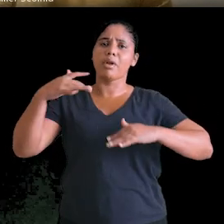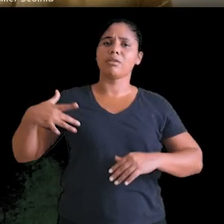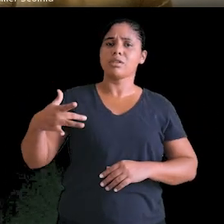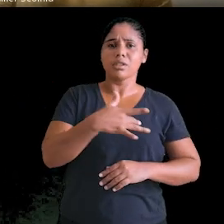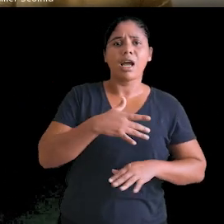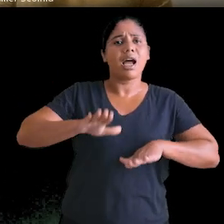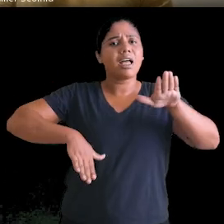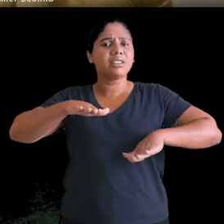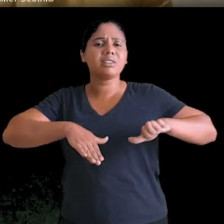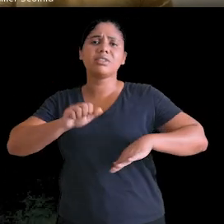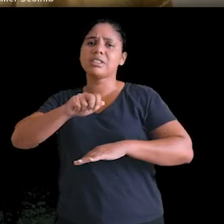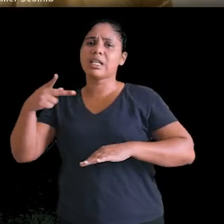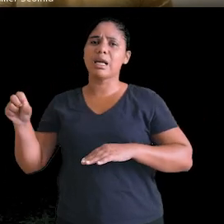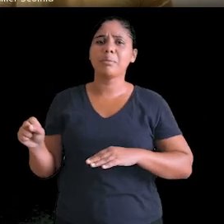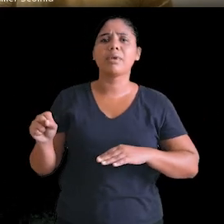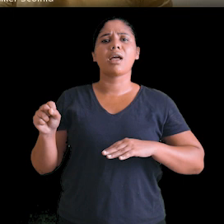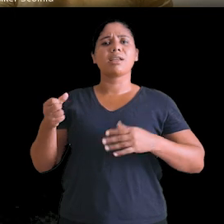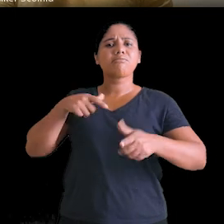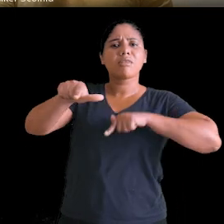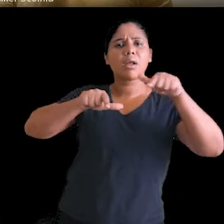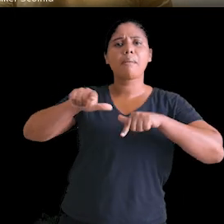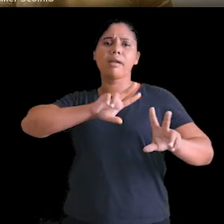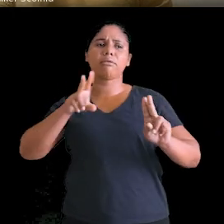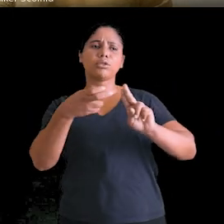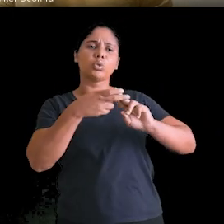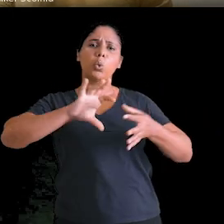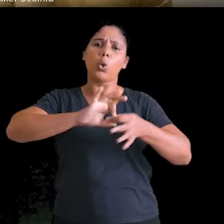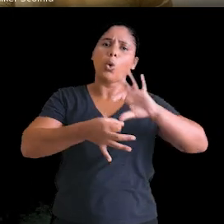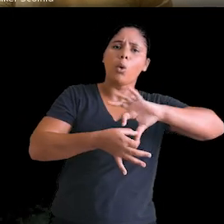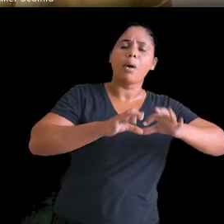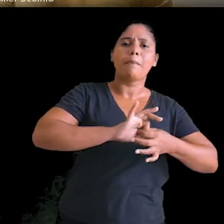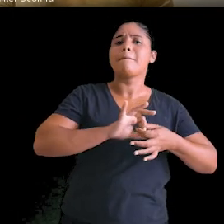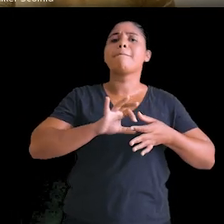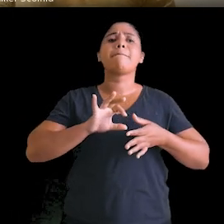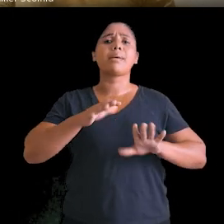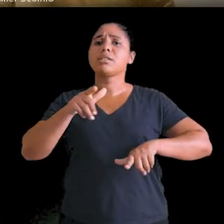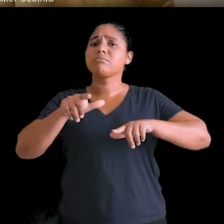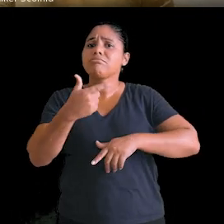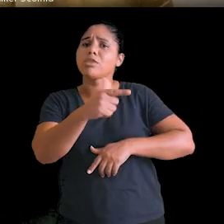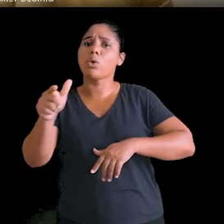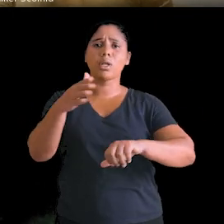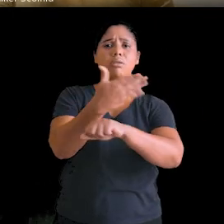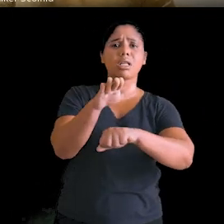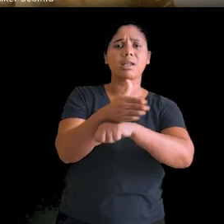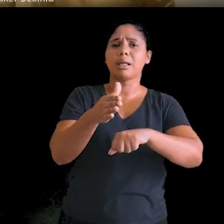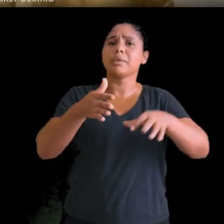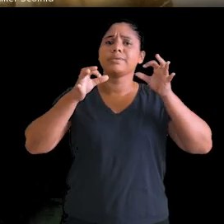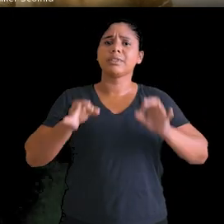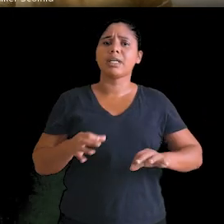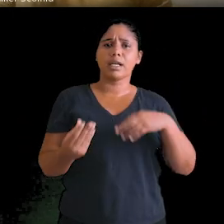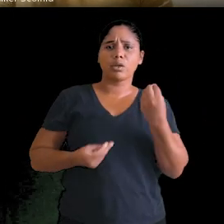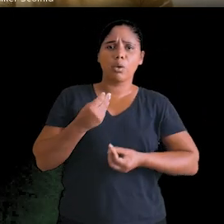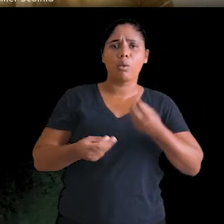por muitas vezes eles não têm o treinamento adequado para tratar e lidar